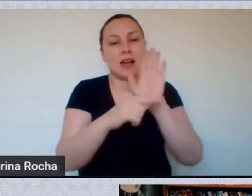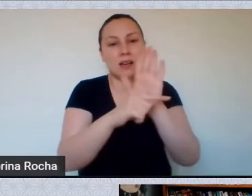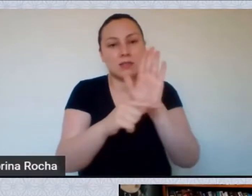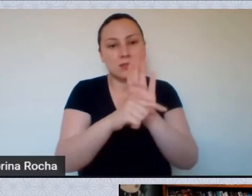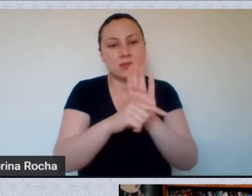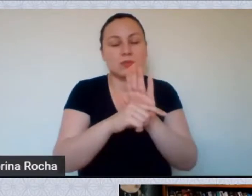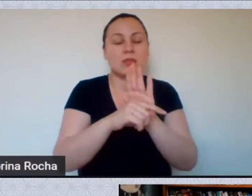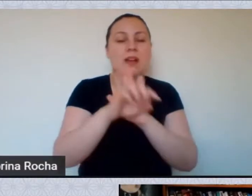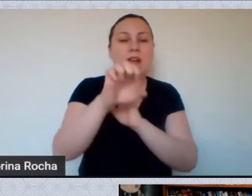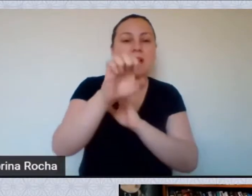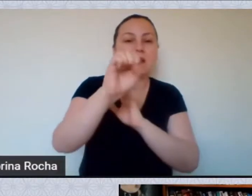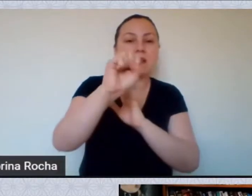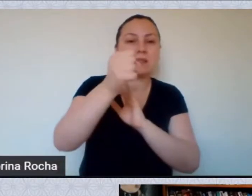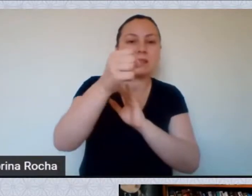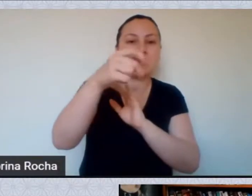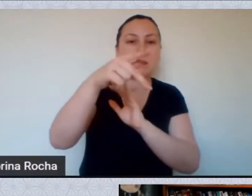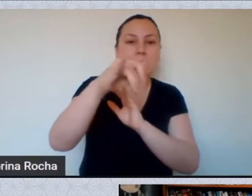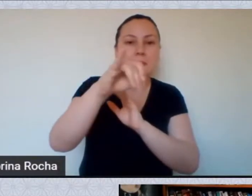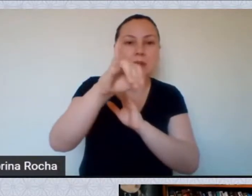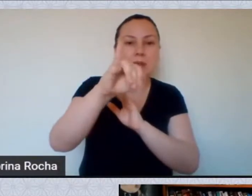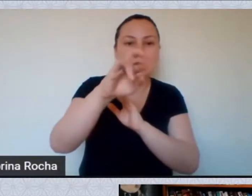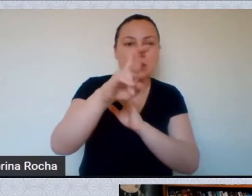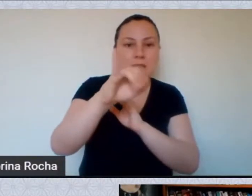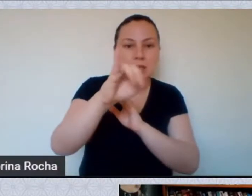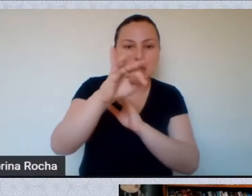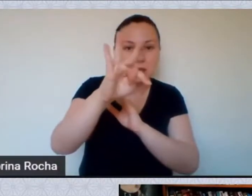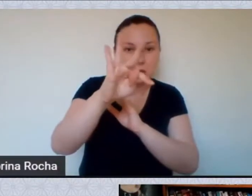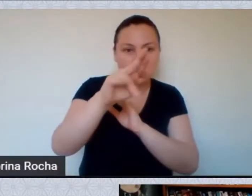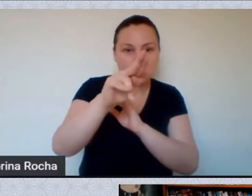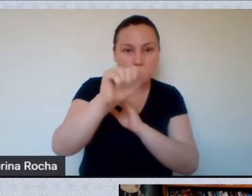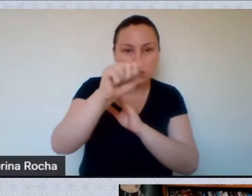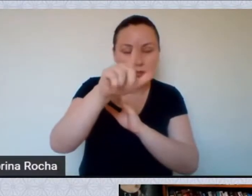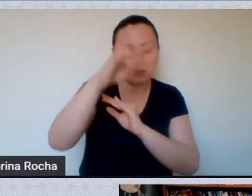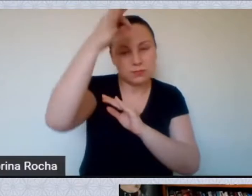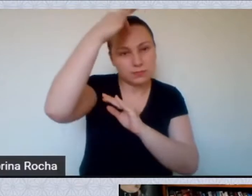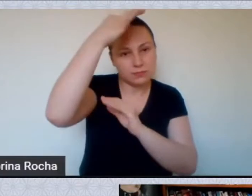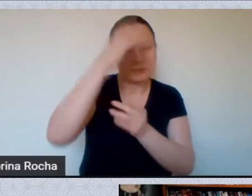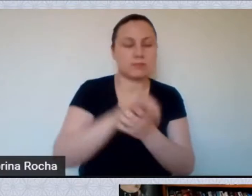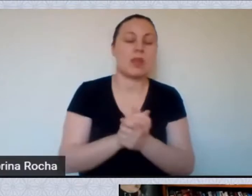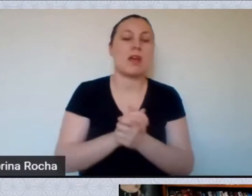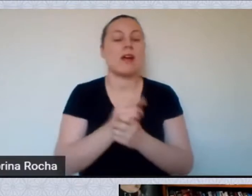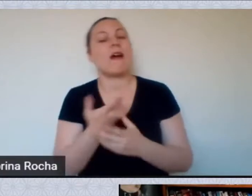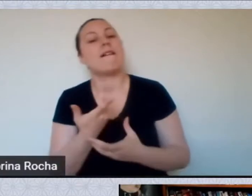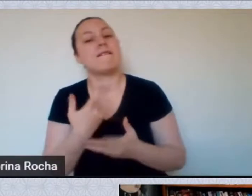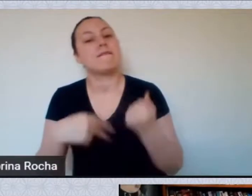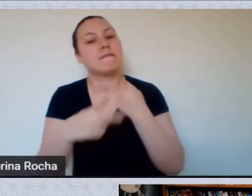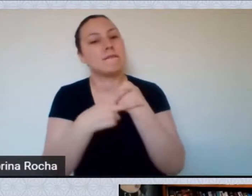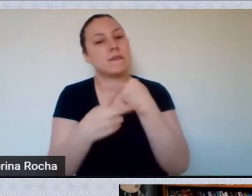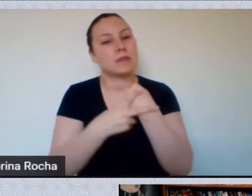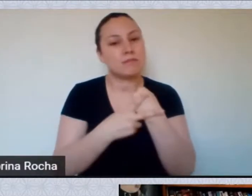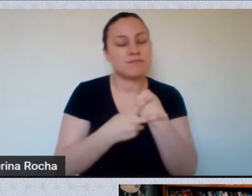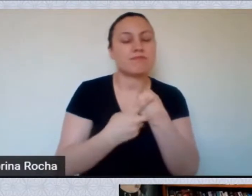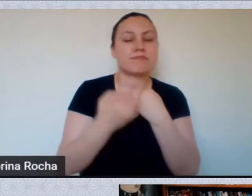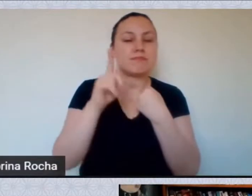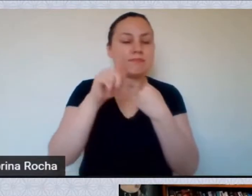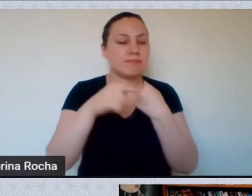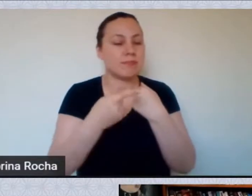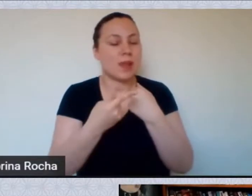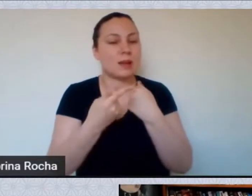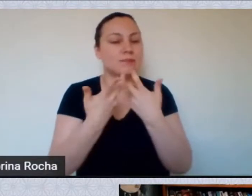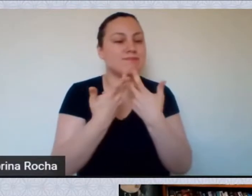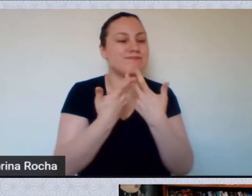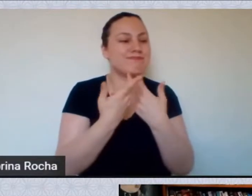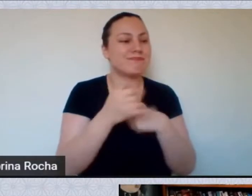Como verbo, maravilhar-se é ponderar, meditar, conjecturar sobre. Como